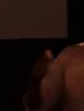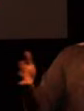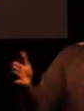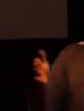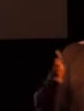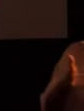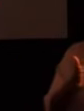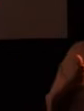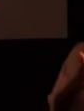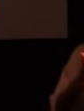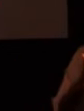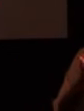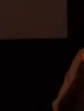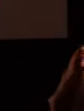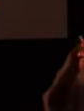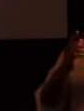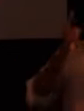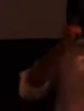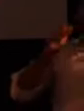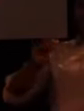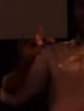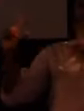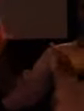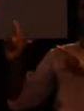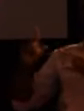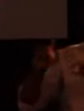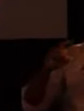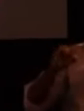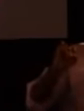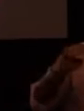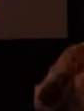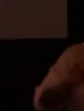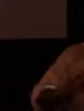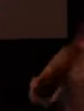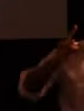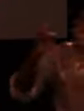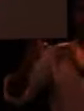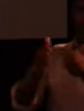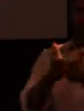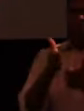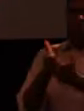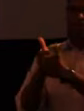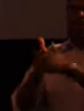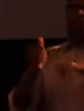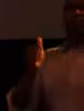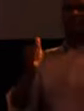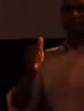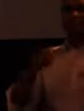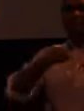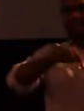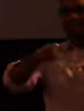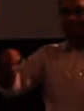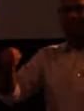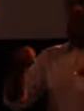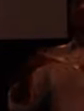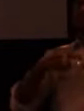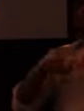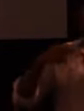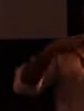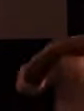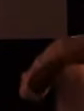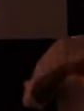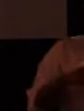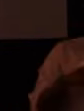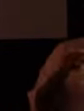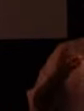passar. Bom, vem aqui a borda marítima. Os recuos na área de borda são especiais, são diferenciados e são mais restritivos